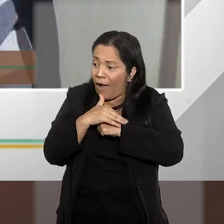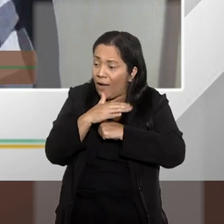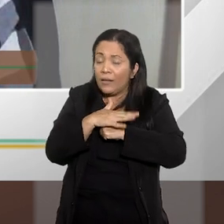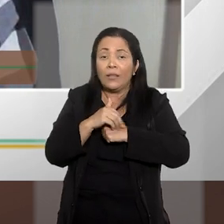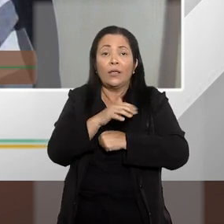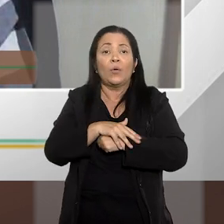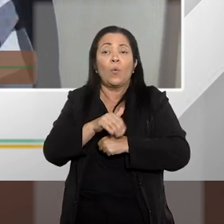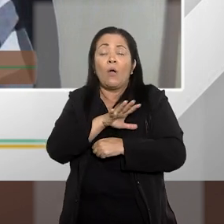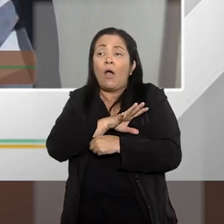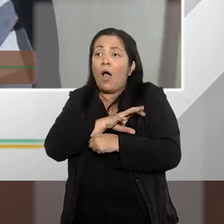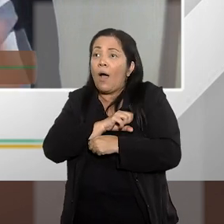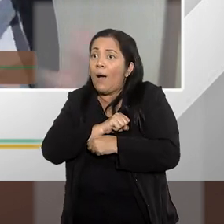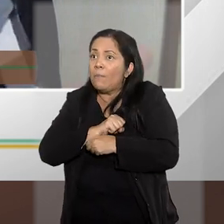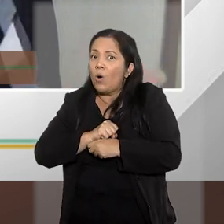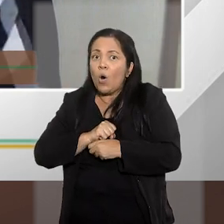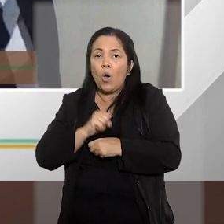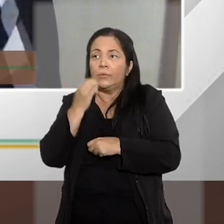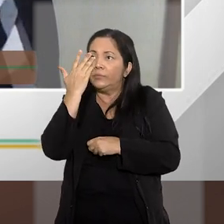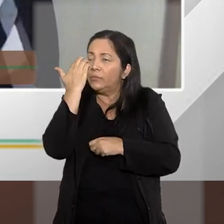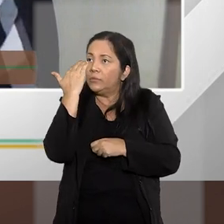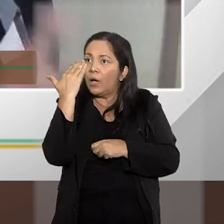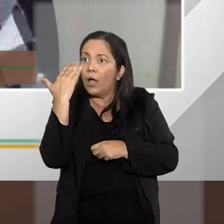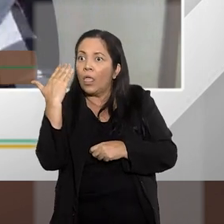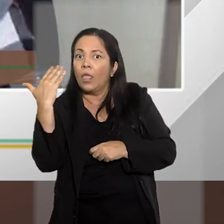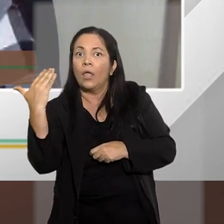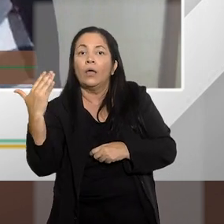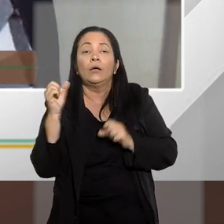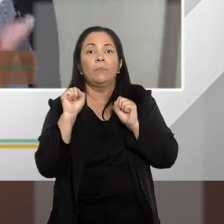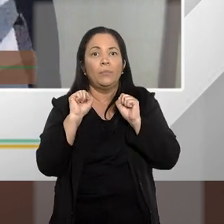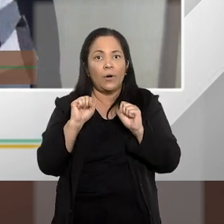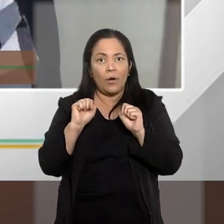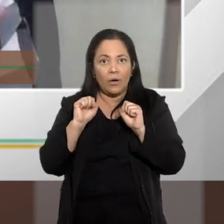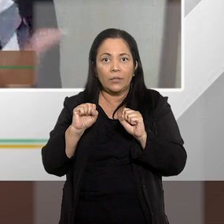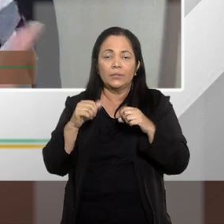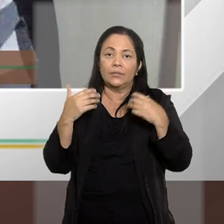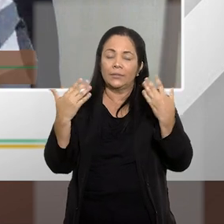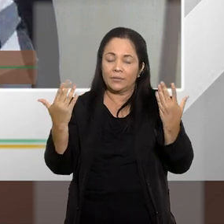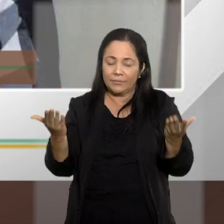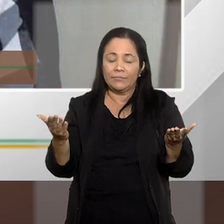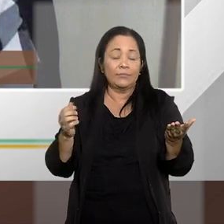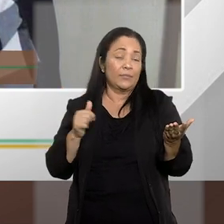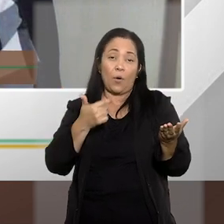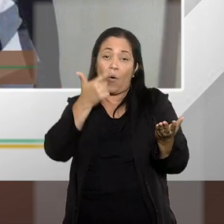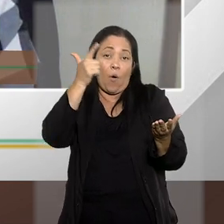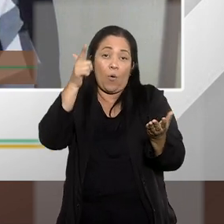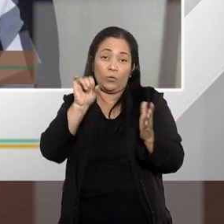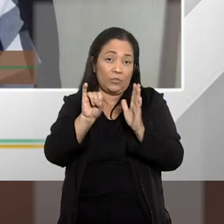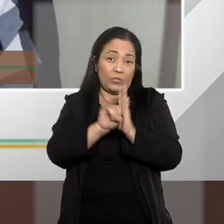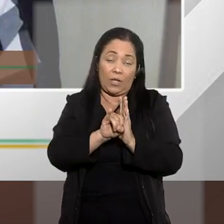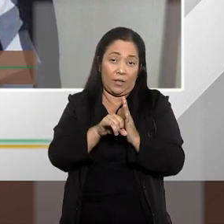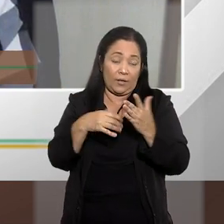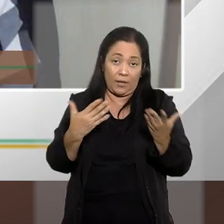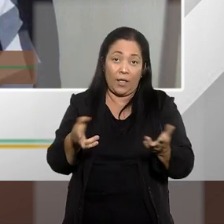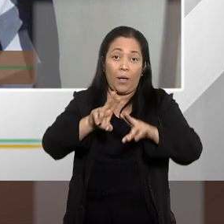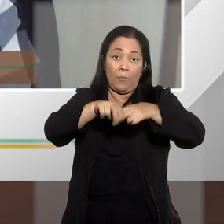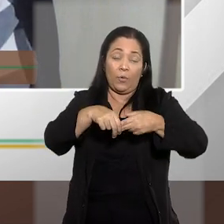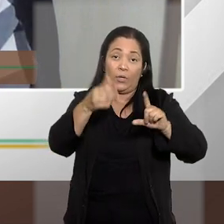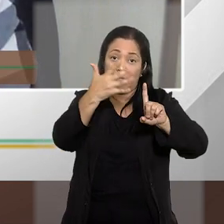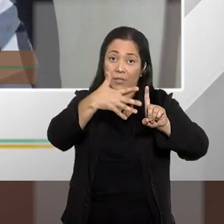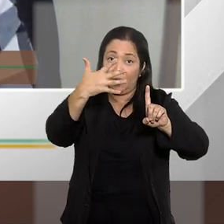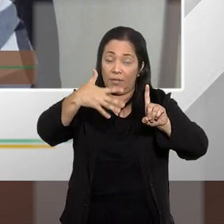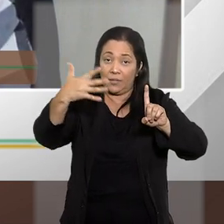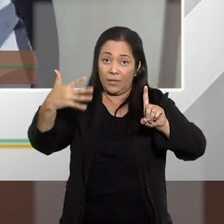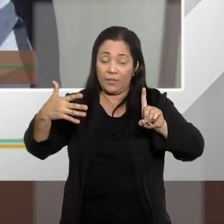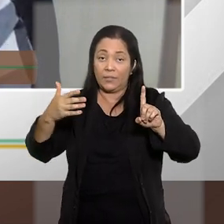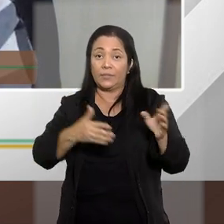essa tradicionalidade, seja das pessoas heterossexuais ou dos demais LGBTQIA+ que existem na letrinha. O